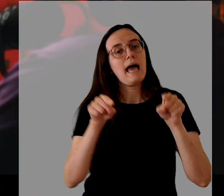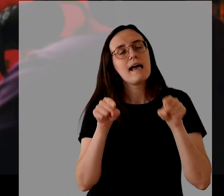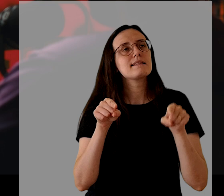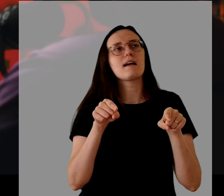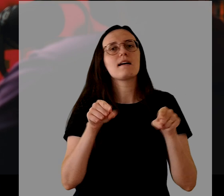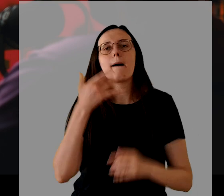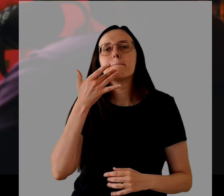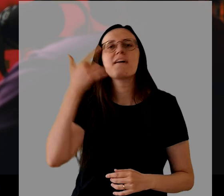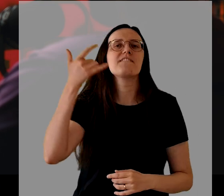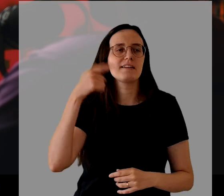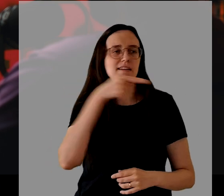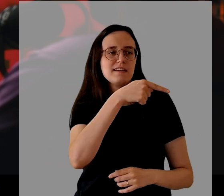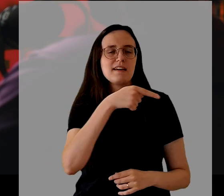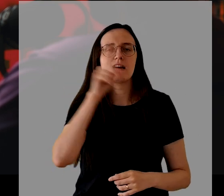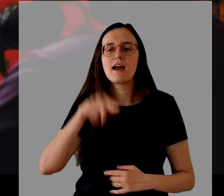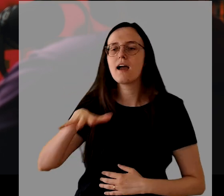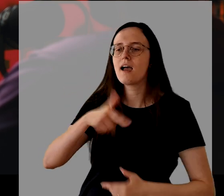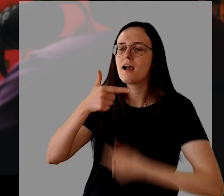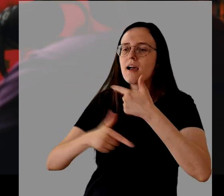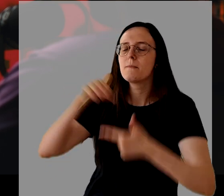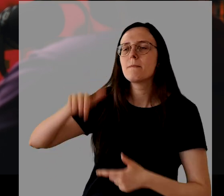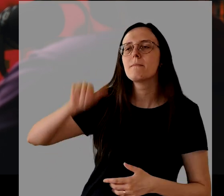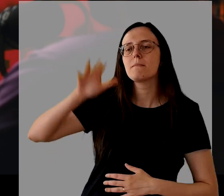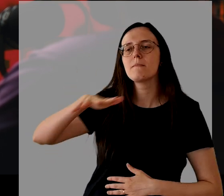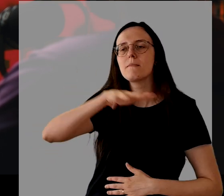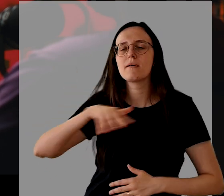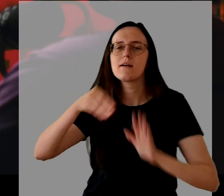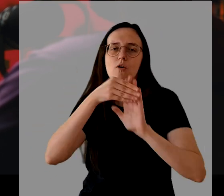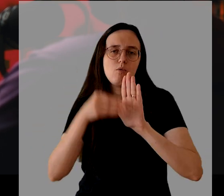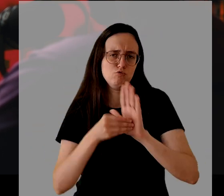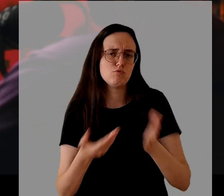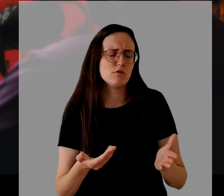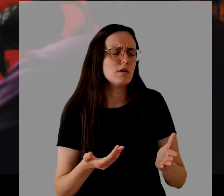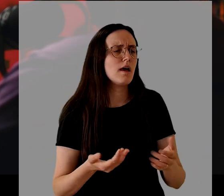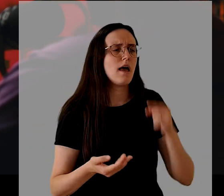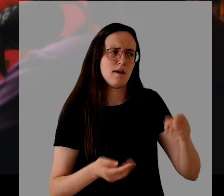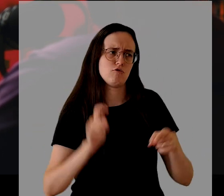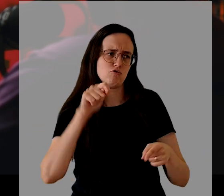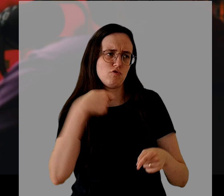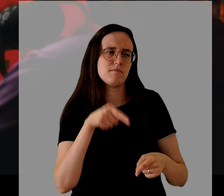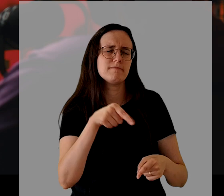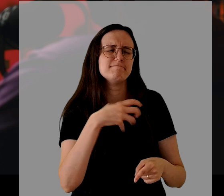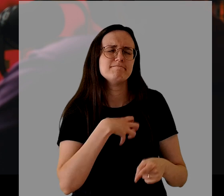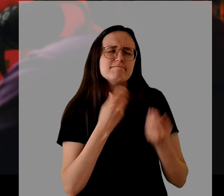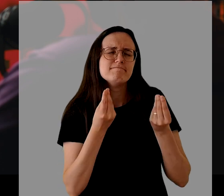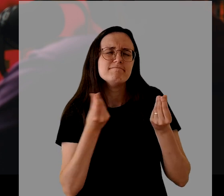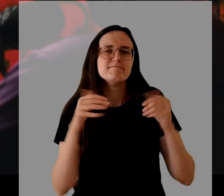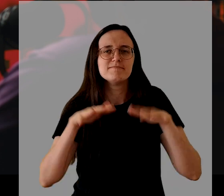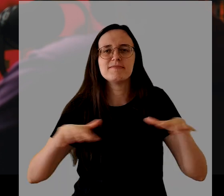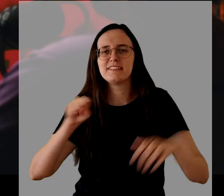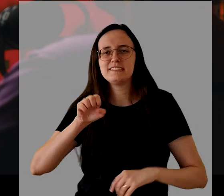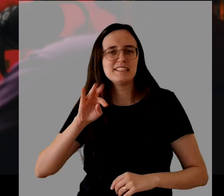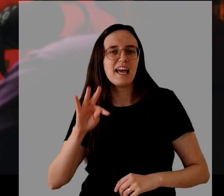essa preferência que você teve por trabalhar mais com conteúdo, é a questão desse gostinho de set